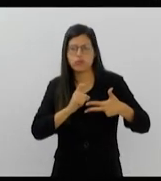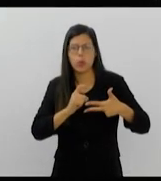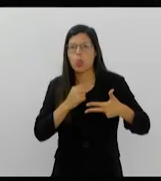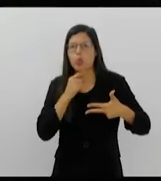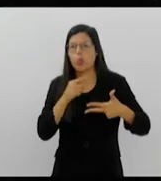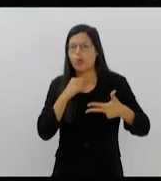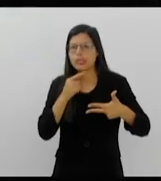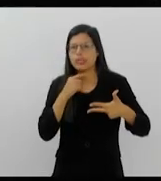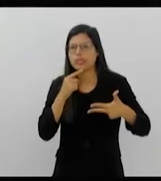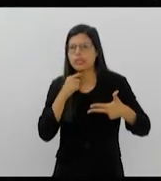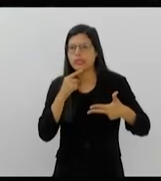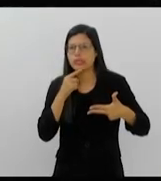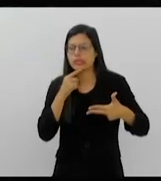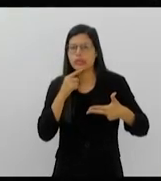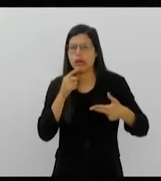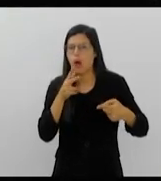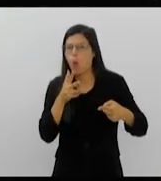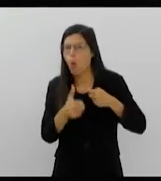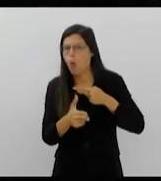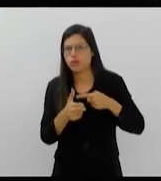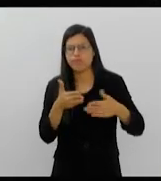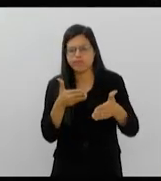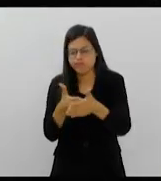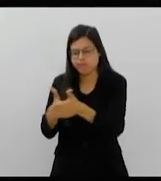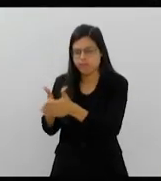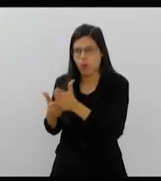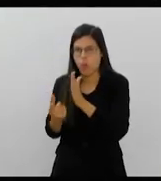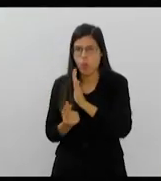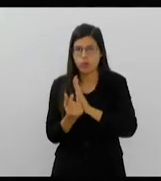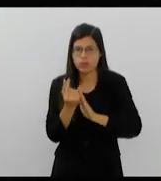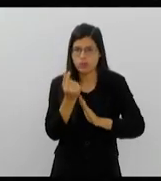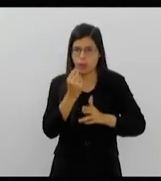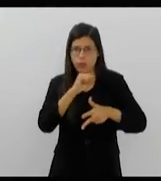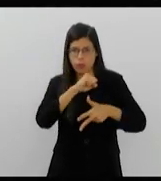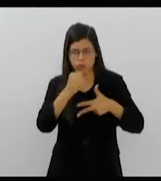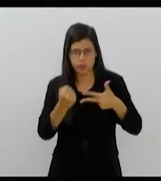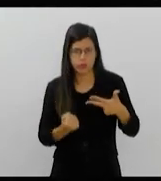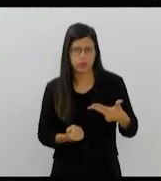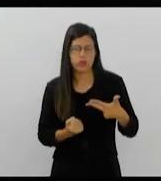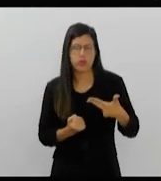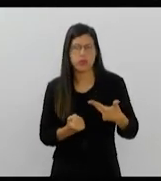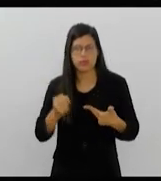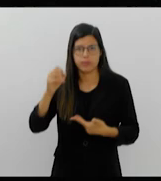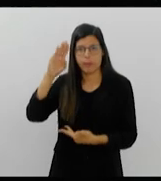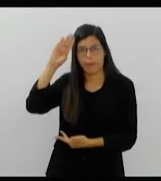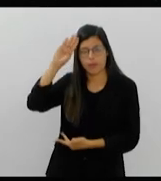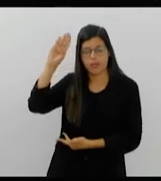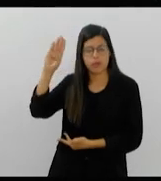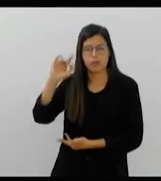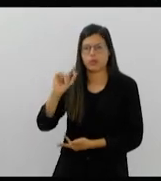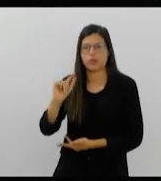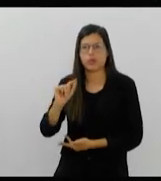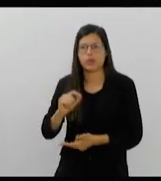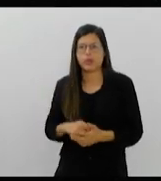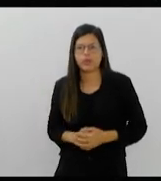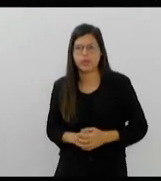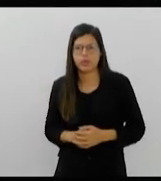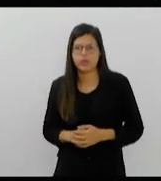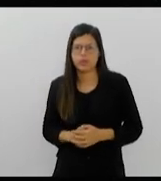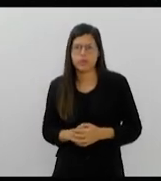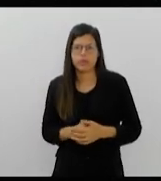driblar os orçamentos dos poderes e nem muito, e possa driblar principalmente o